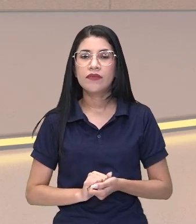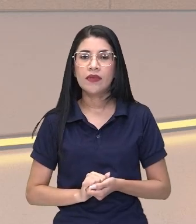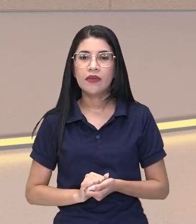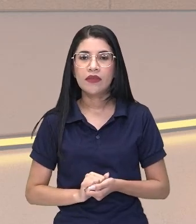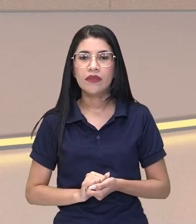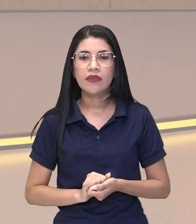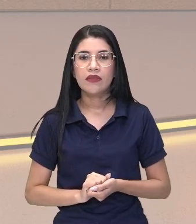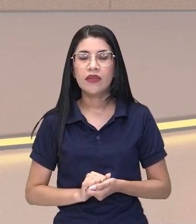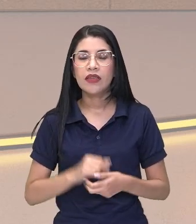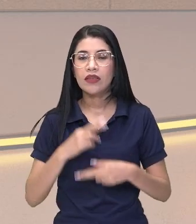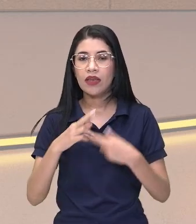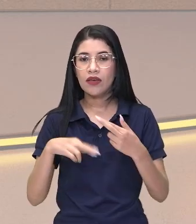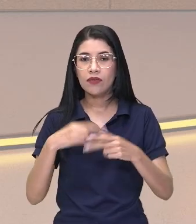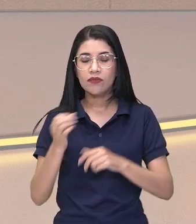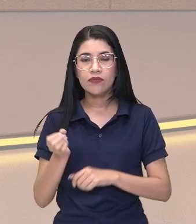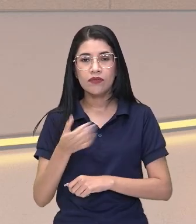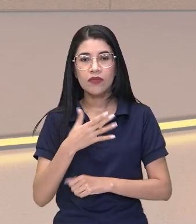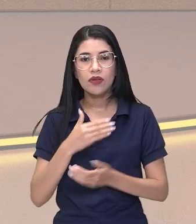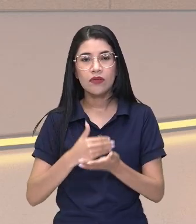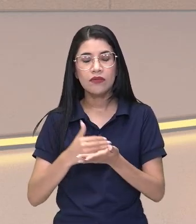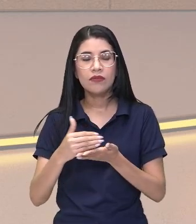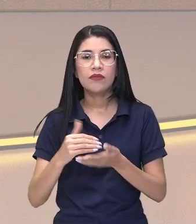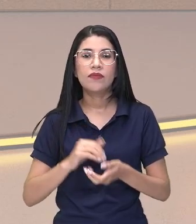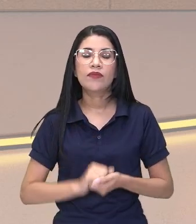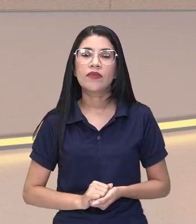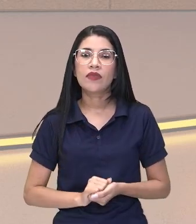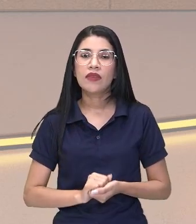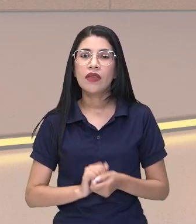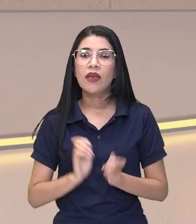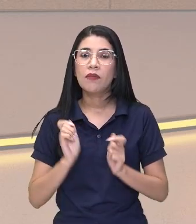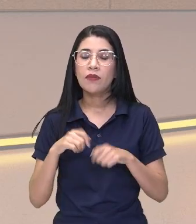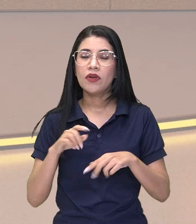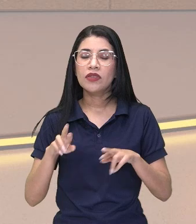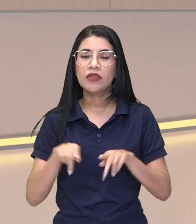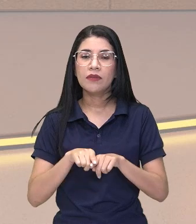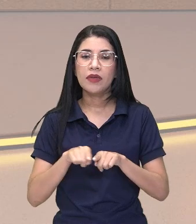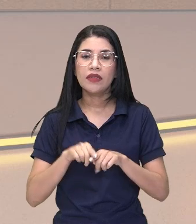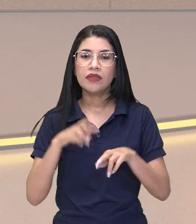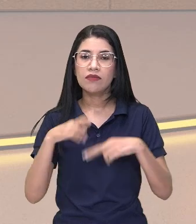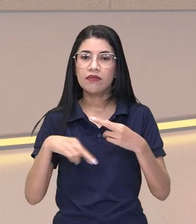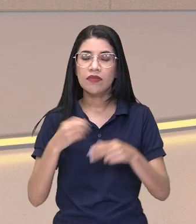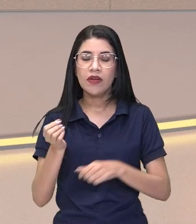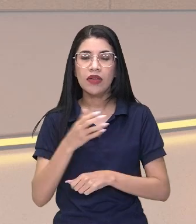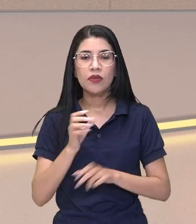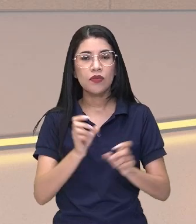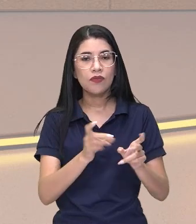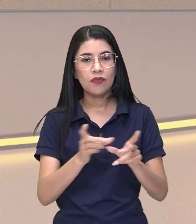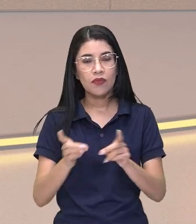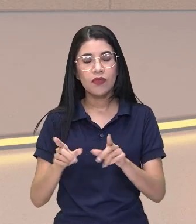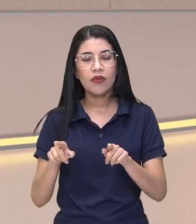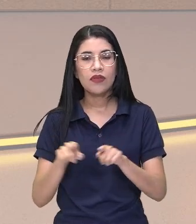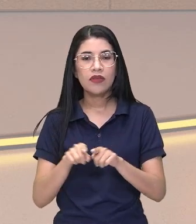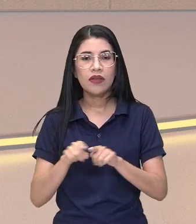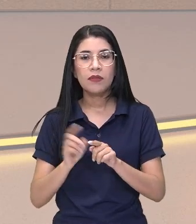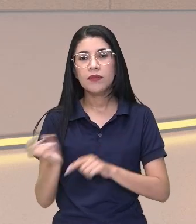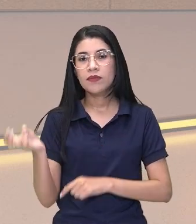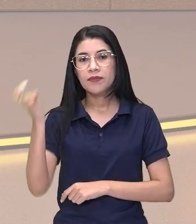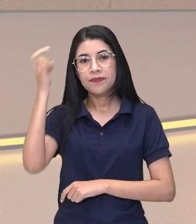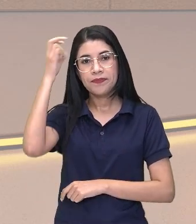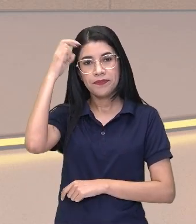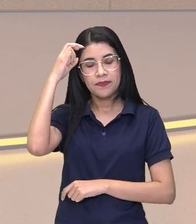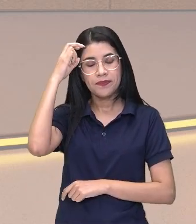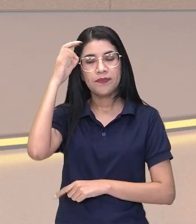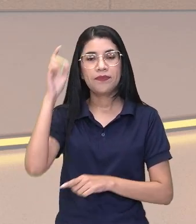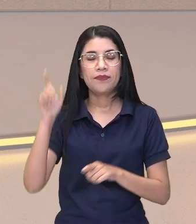então o Renascimento. E o Renascimento pode ser renascimento então aí comercial, o renascimento cultural,